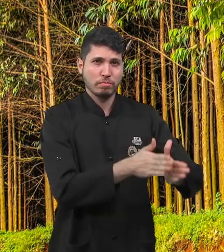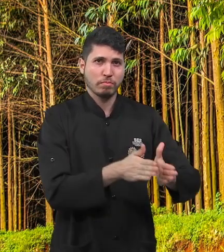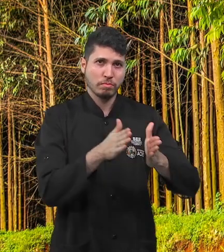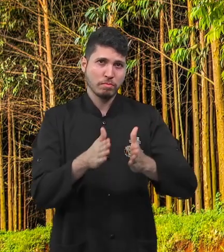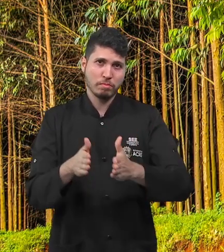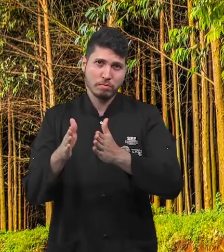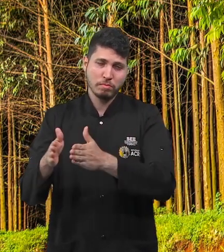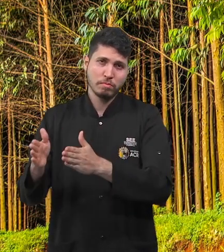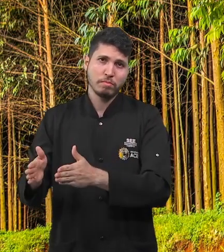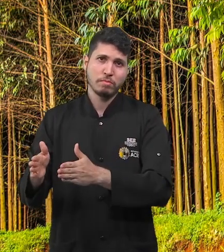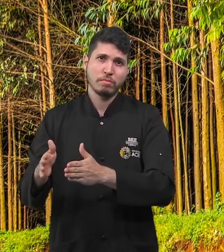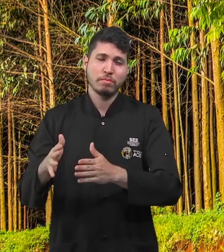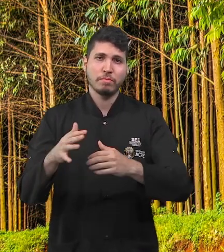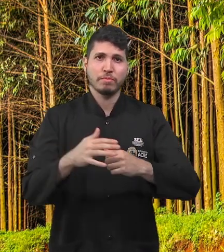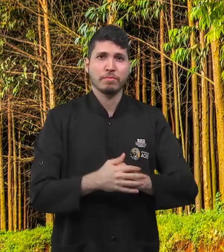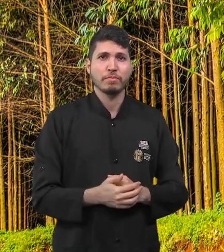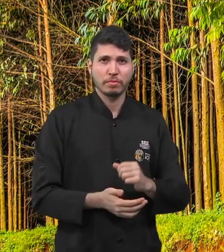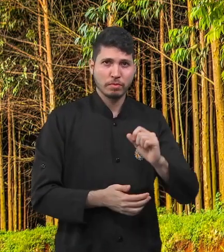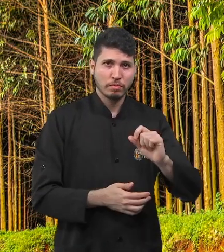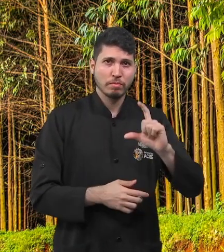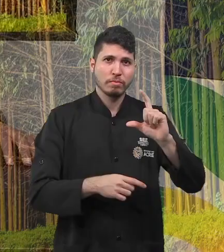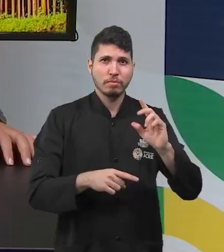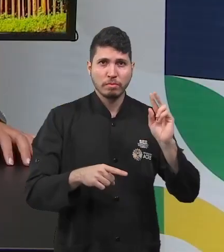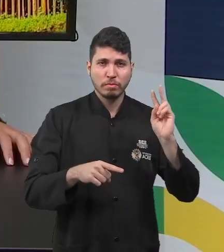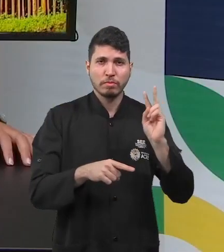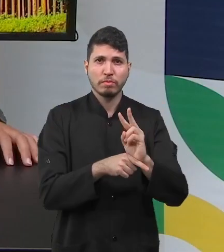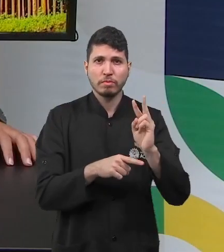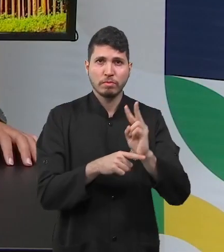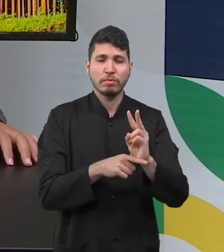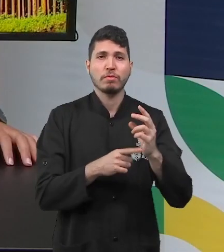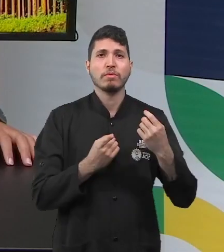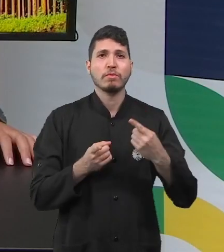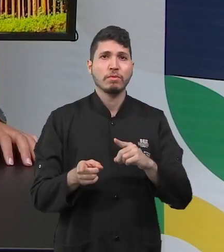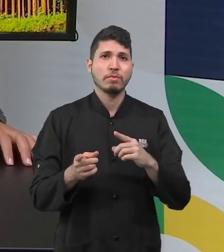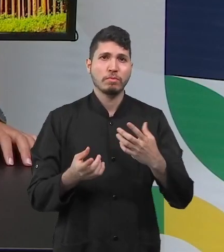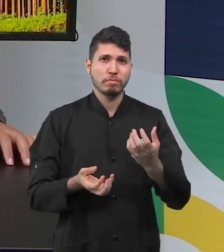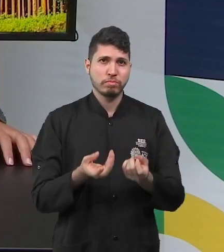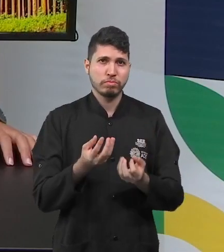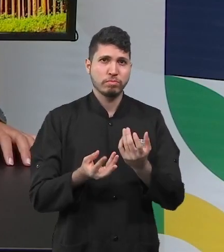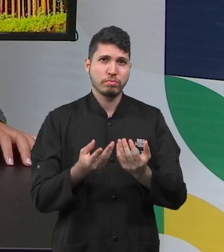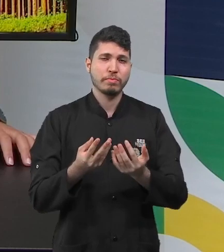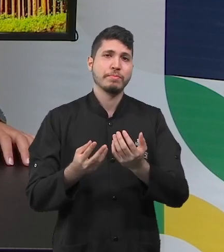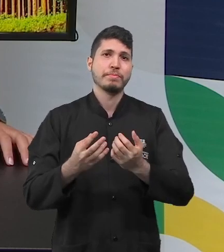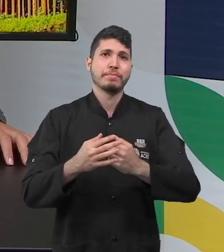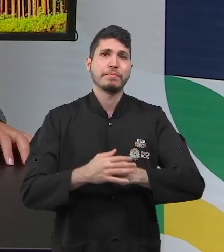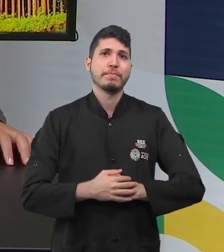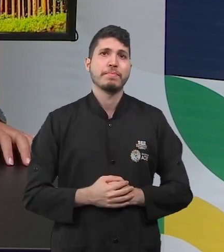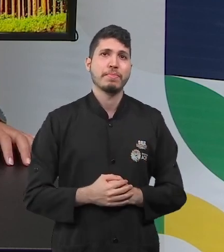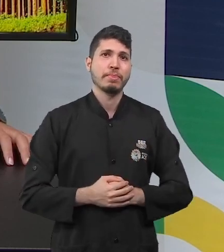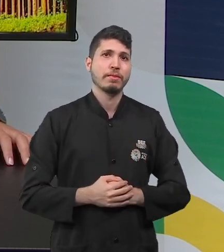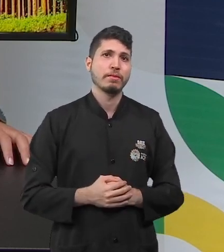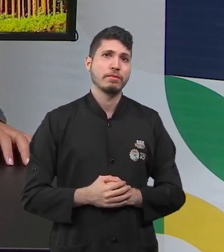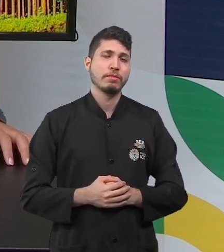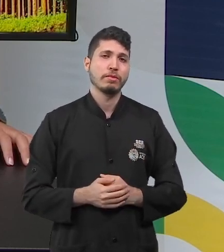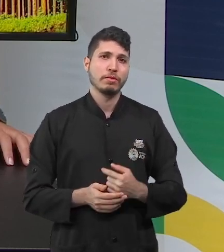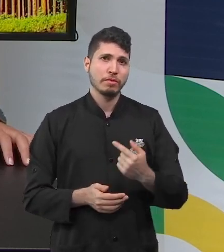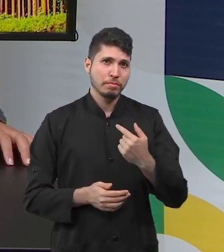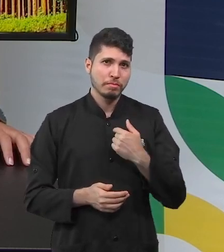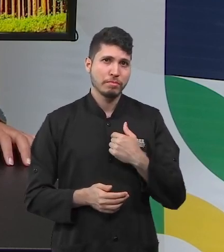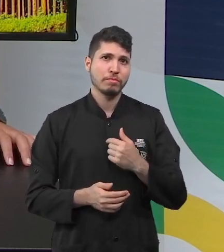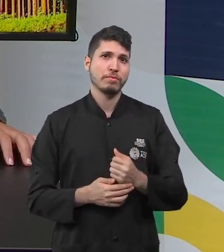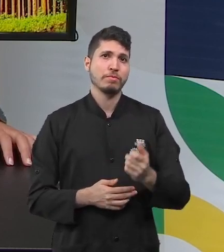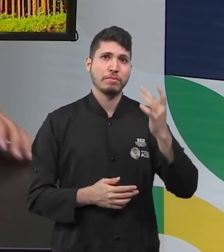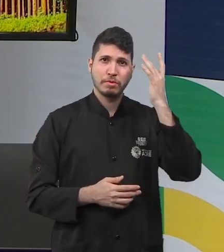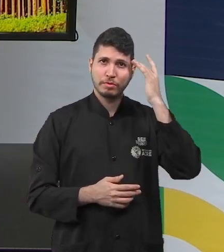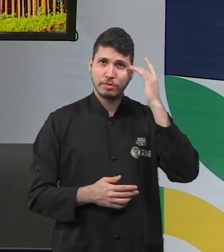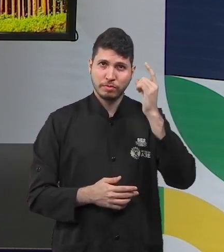fauna e aumenta a proteção contra o fogo. Nesse terceiro tópico, eu acredito que você já tenha